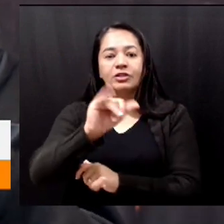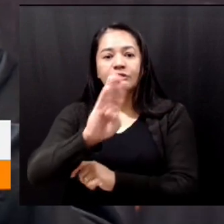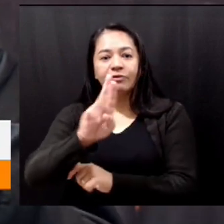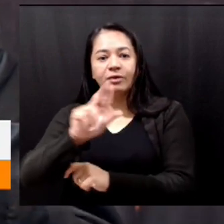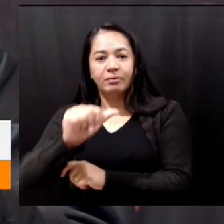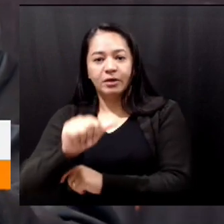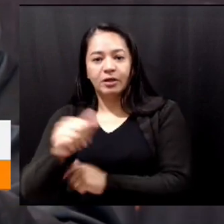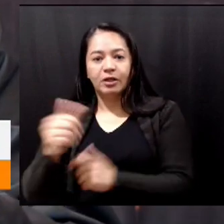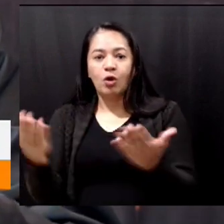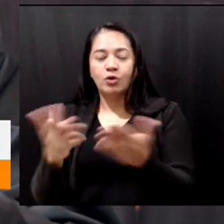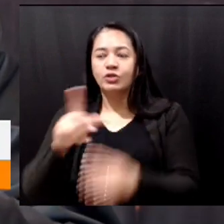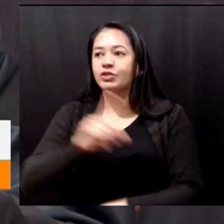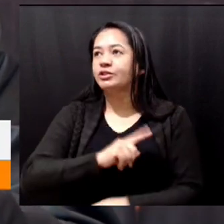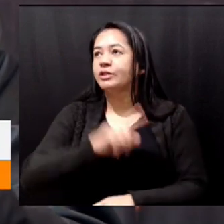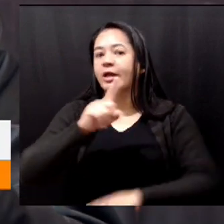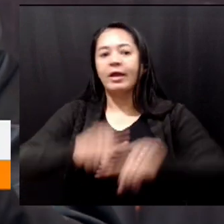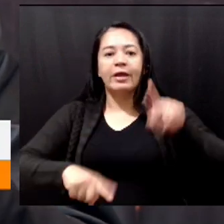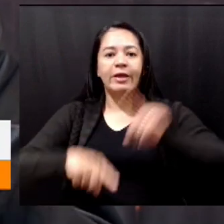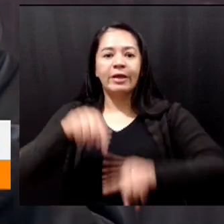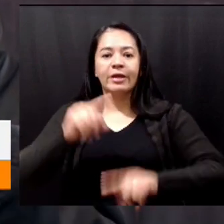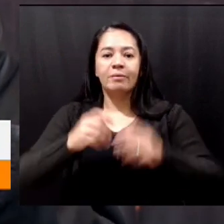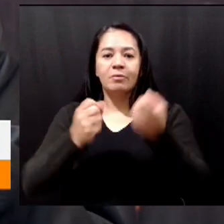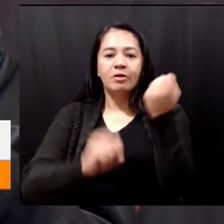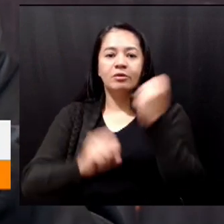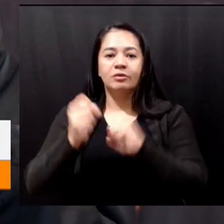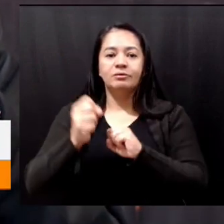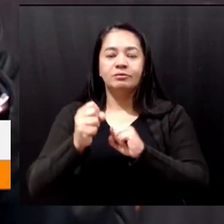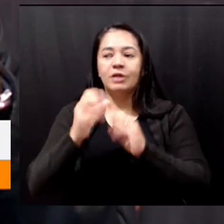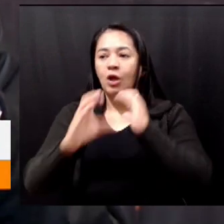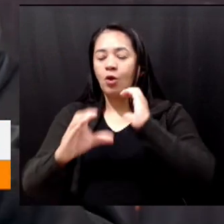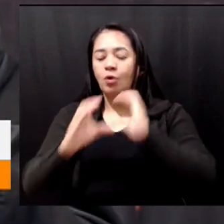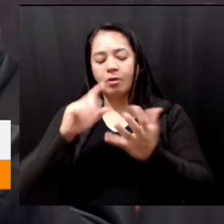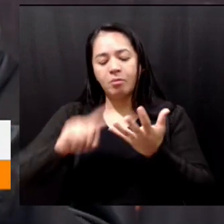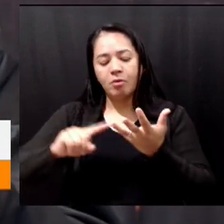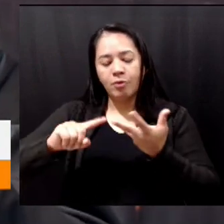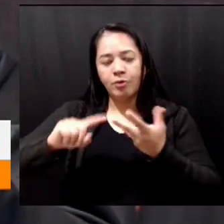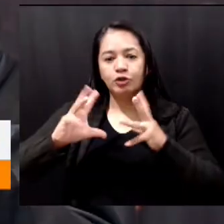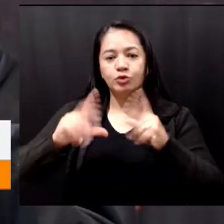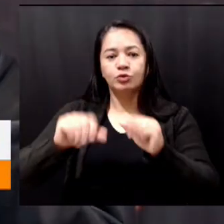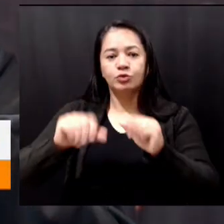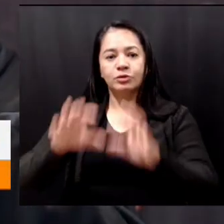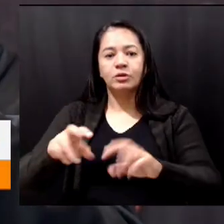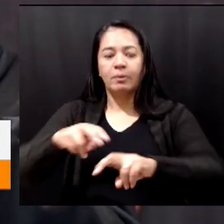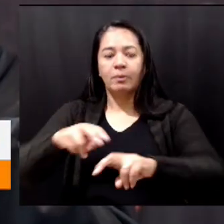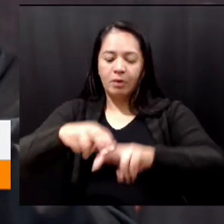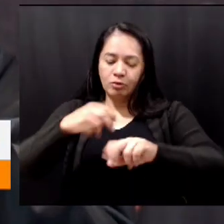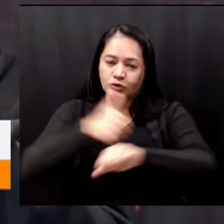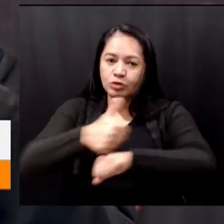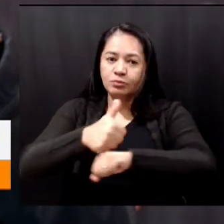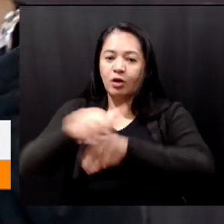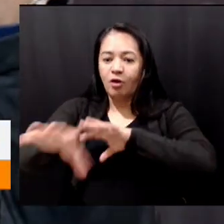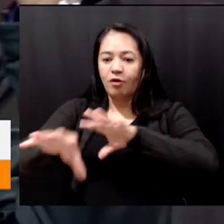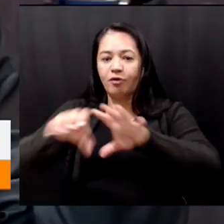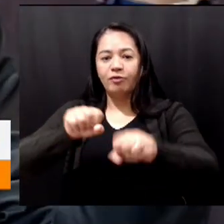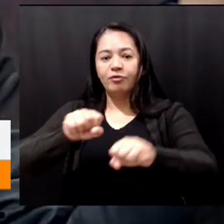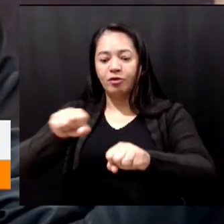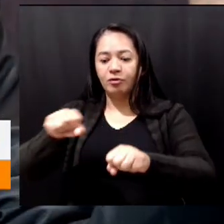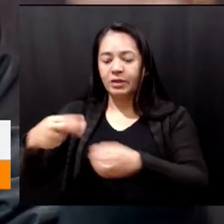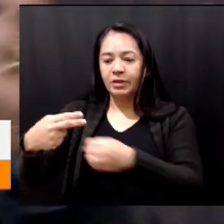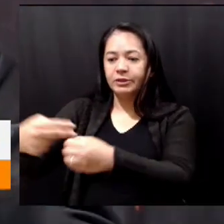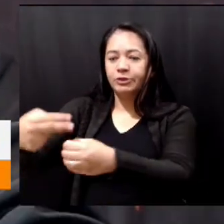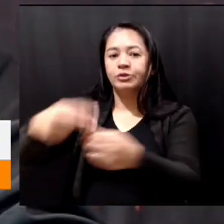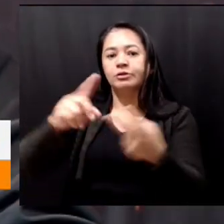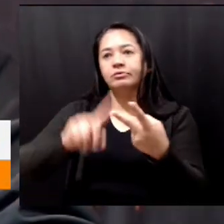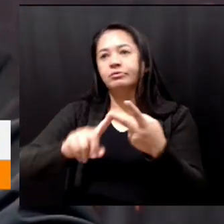de equipamentos para comunicações óticas, e tudo isso por profissionais formados no entorno aqui de Unicamp, depois trouxemos de